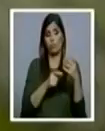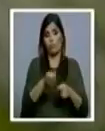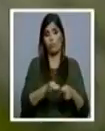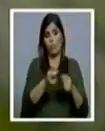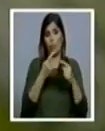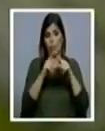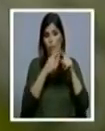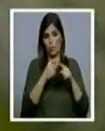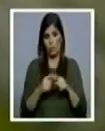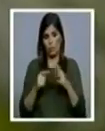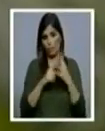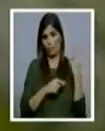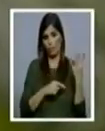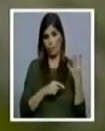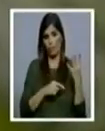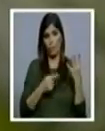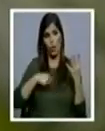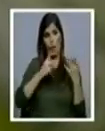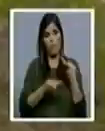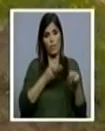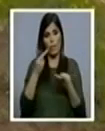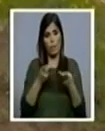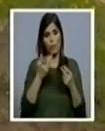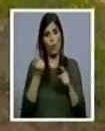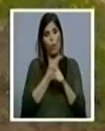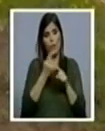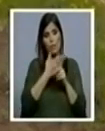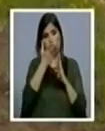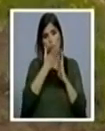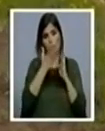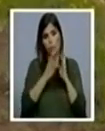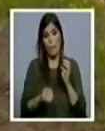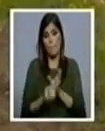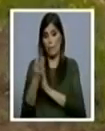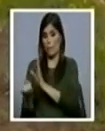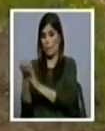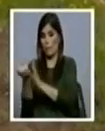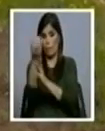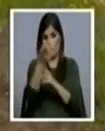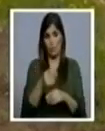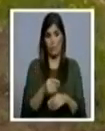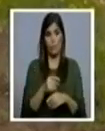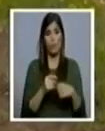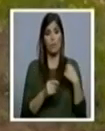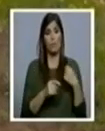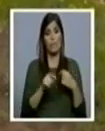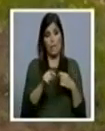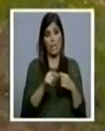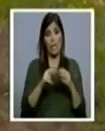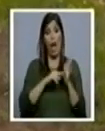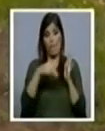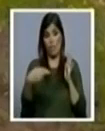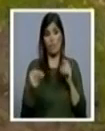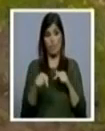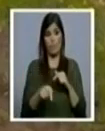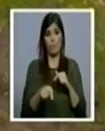agrícolas diferentes. Nós medimos várias coisas, vários parâmetros nas plantas no caso das